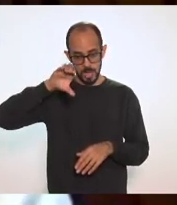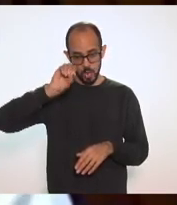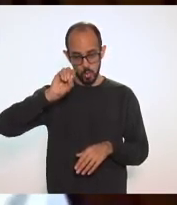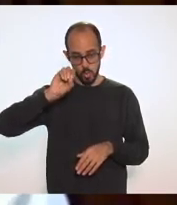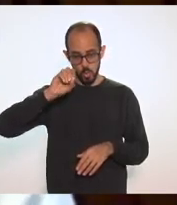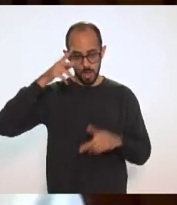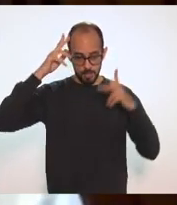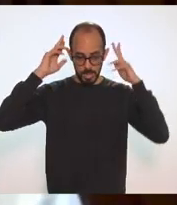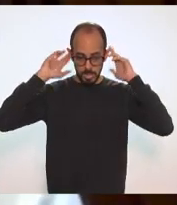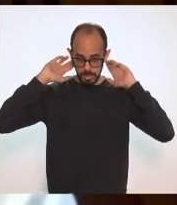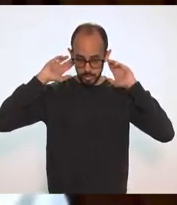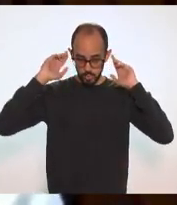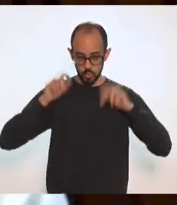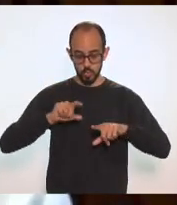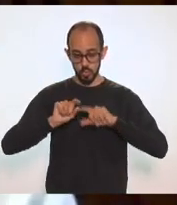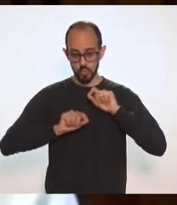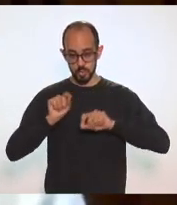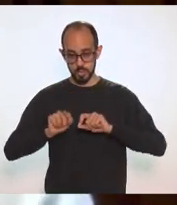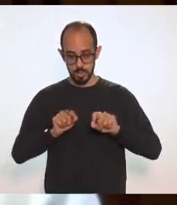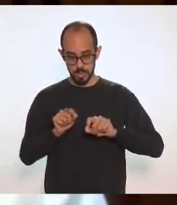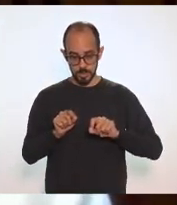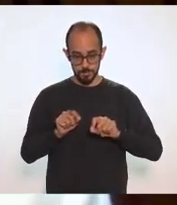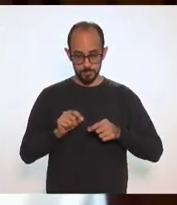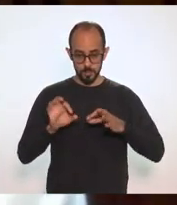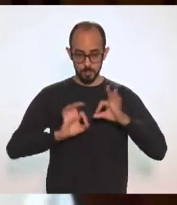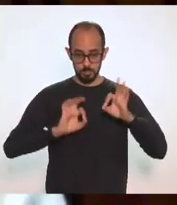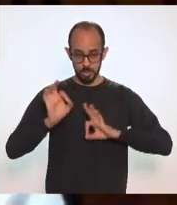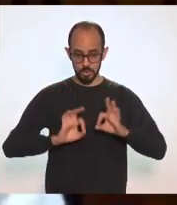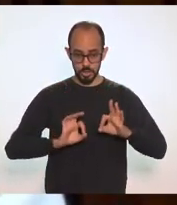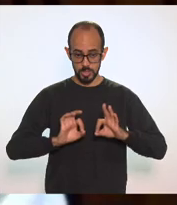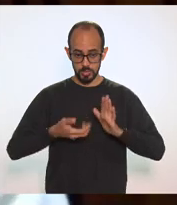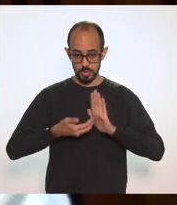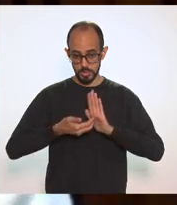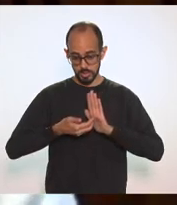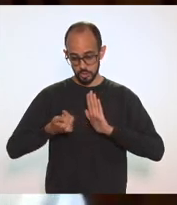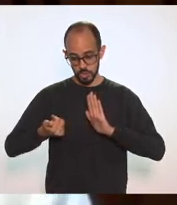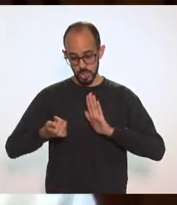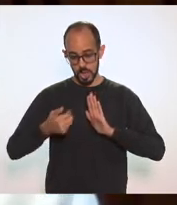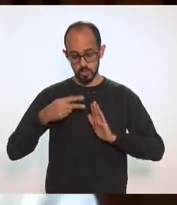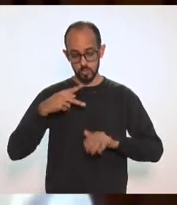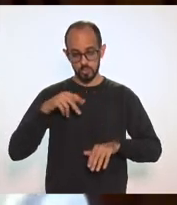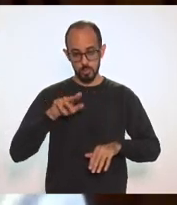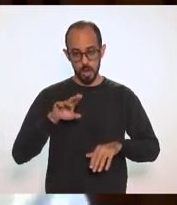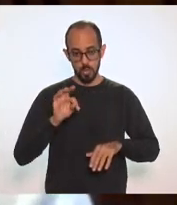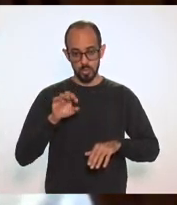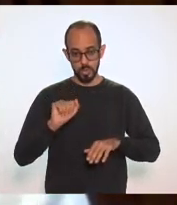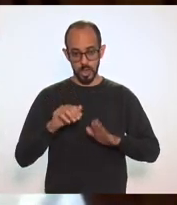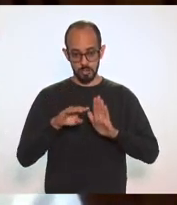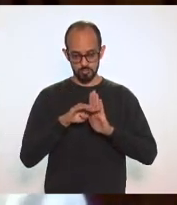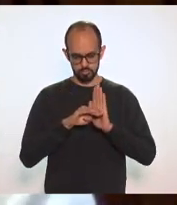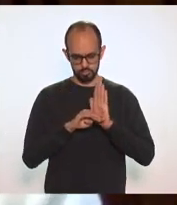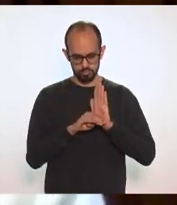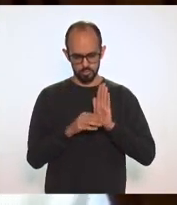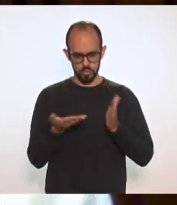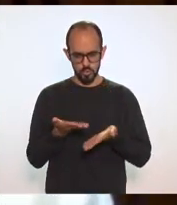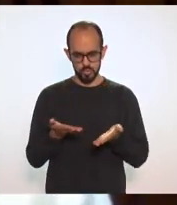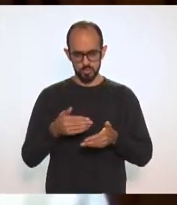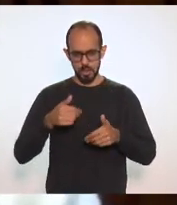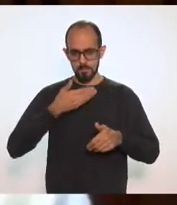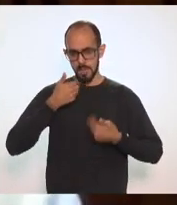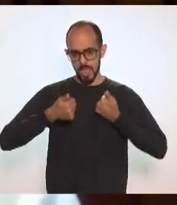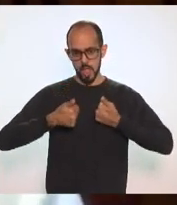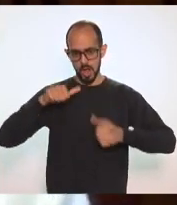agora, de que o projeto, ele lhe faria um encaminhamento para a retirada do projeto de pauta para a melhor